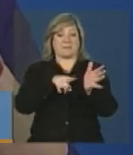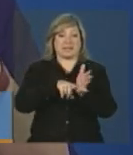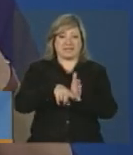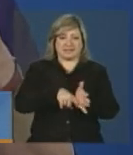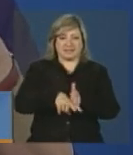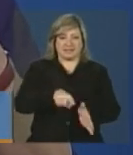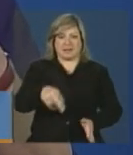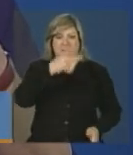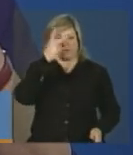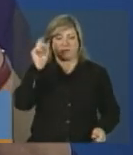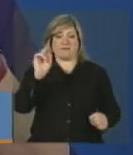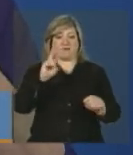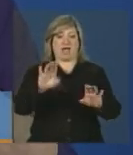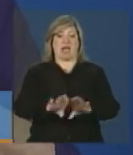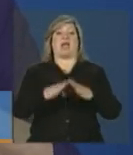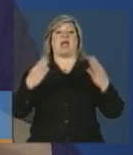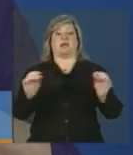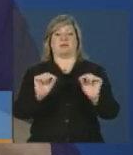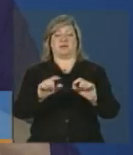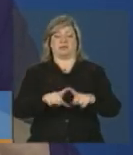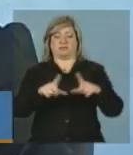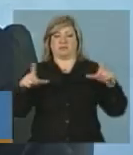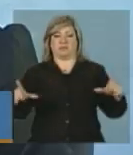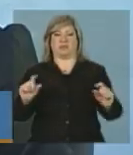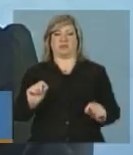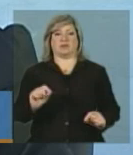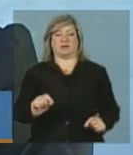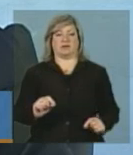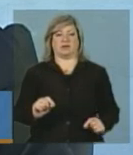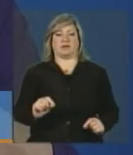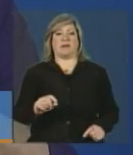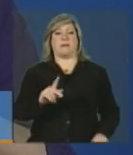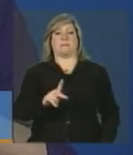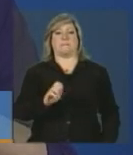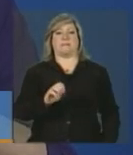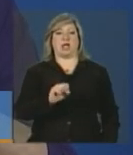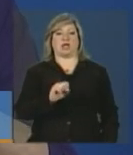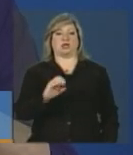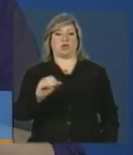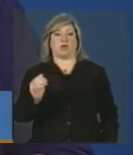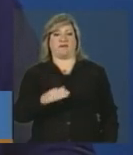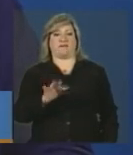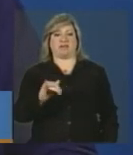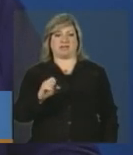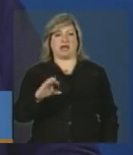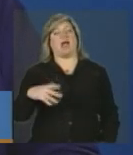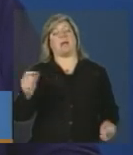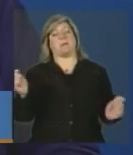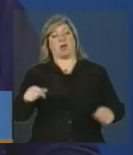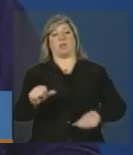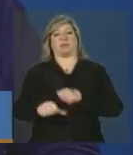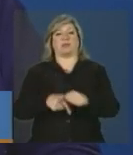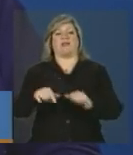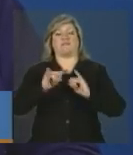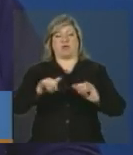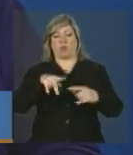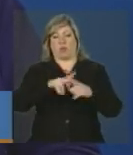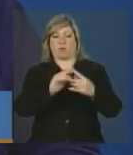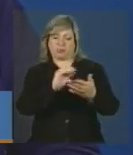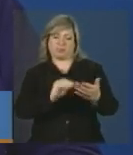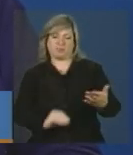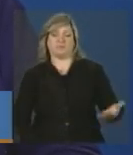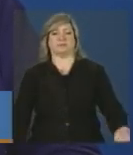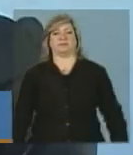pessoa, vai abrir a aba de pessoa física e aí ele vai poder alterar esses dados e corrigir esses